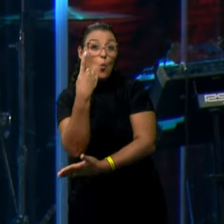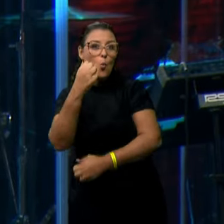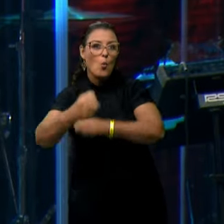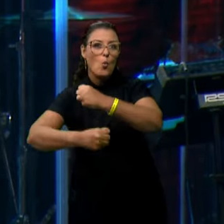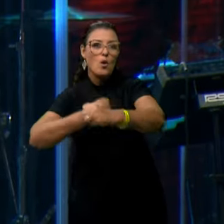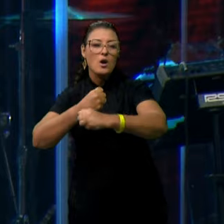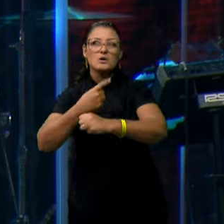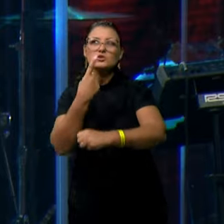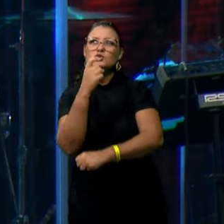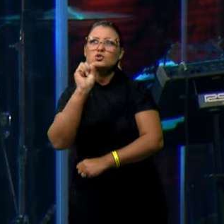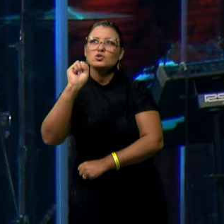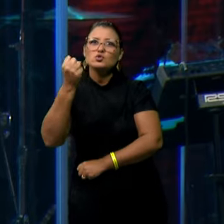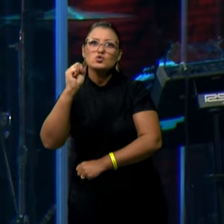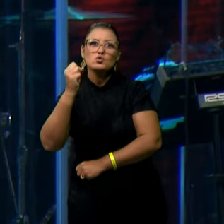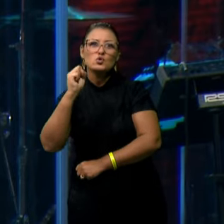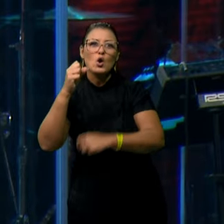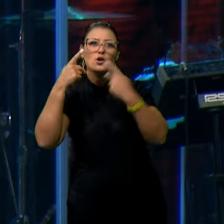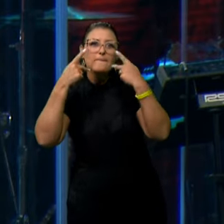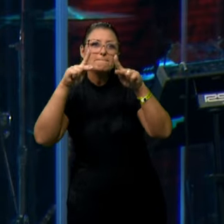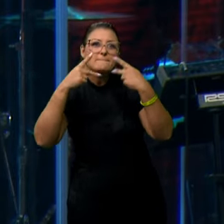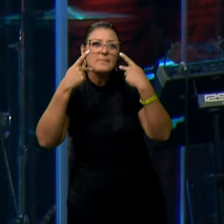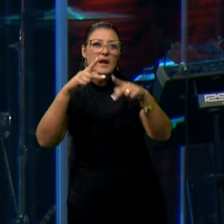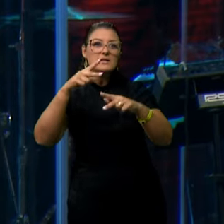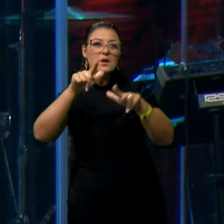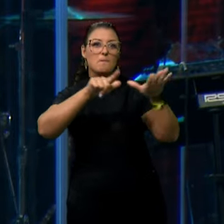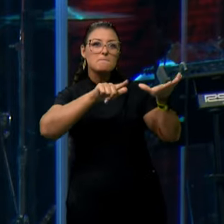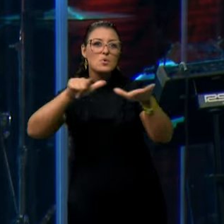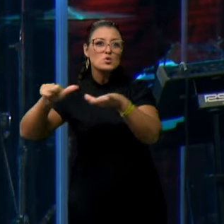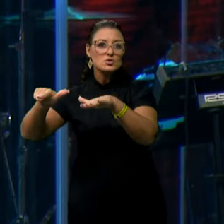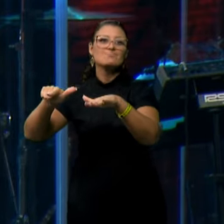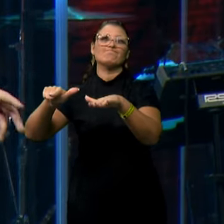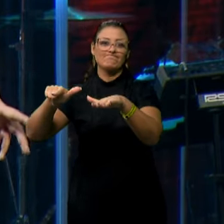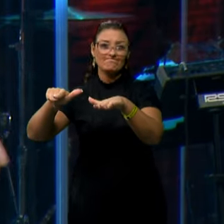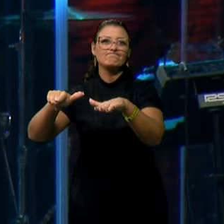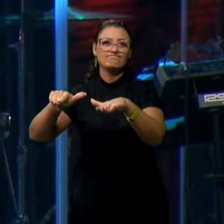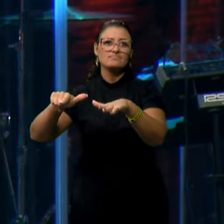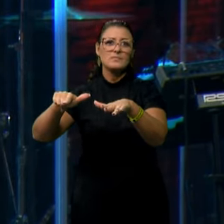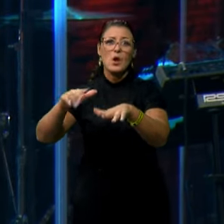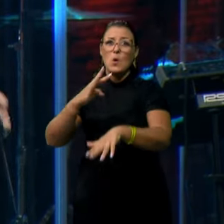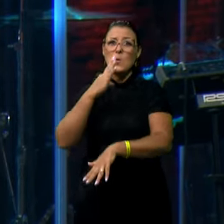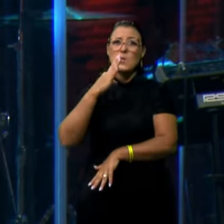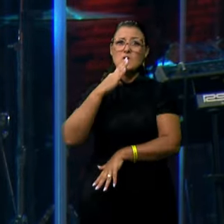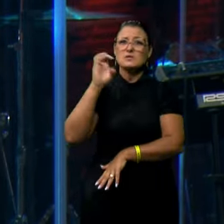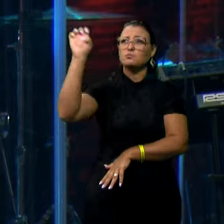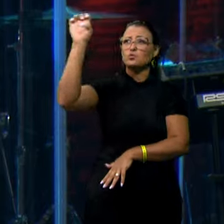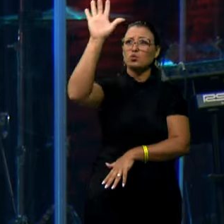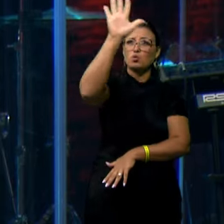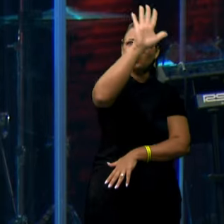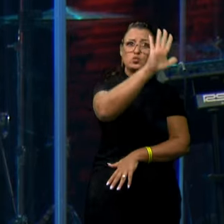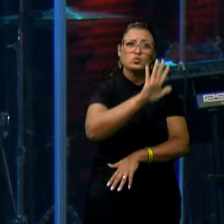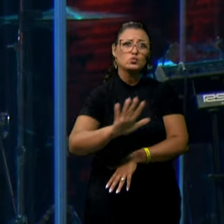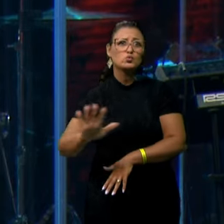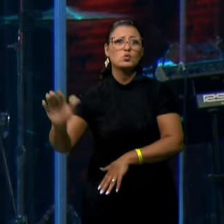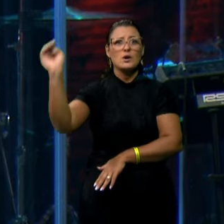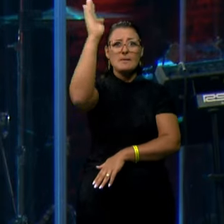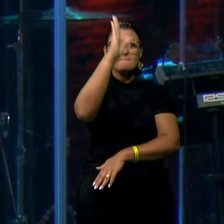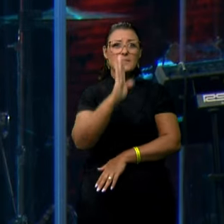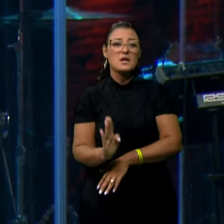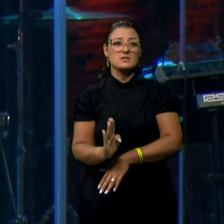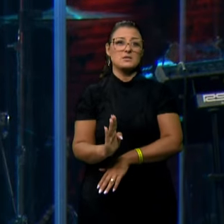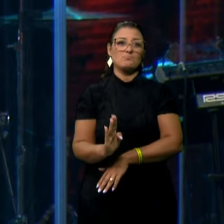18 pregações cada semana conheço todos os estados do Brasil e a maioria das